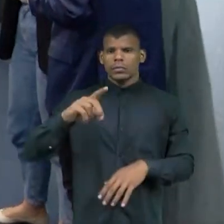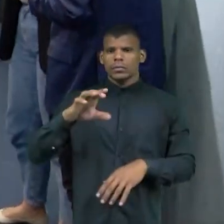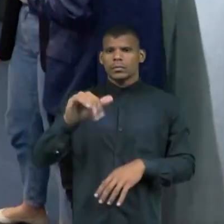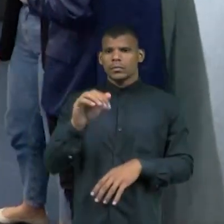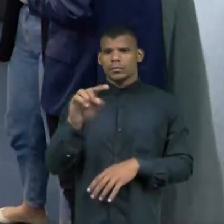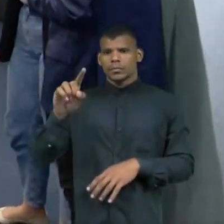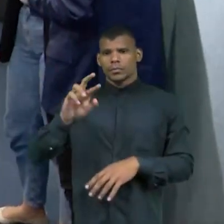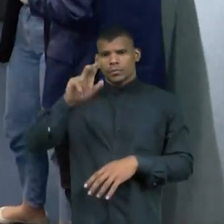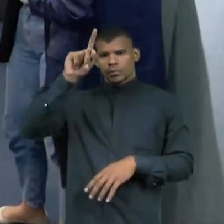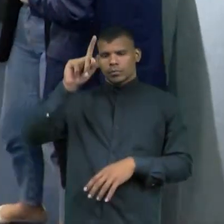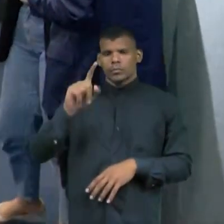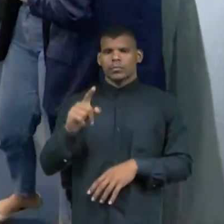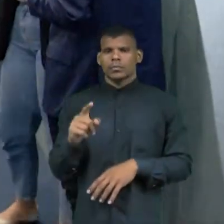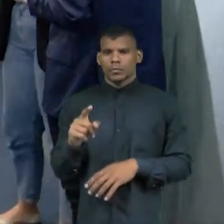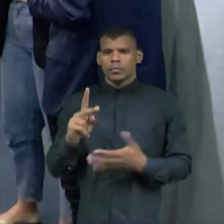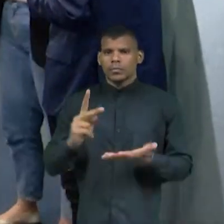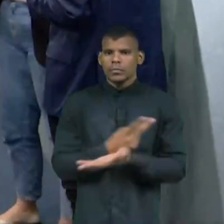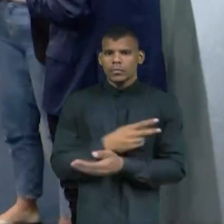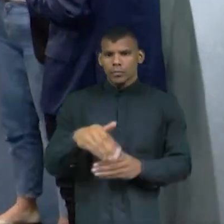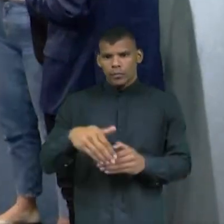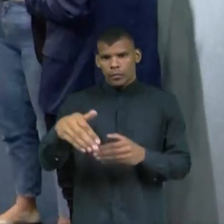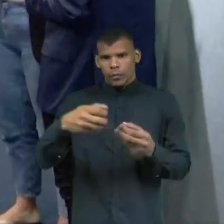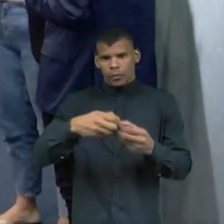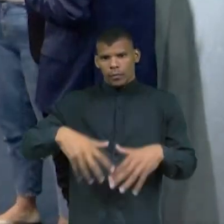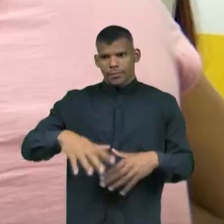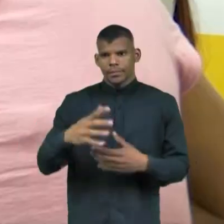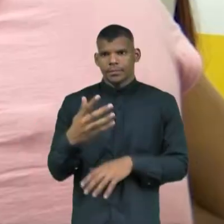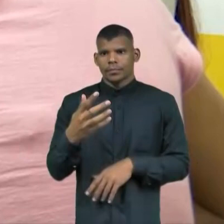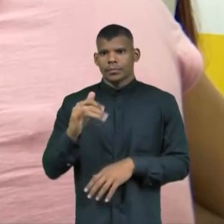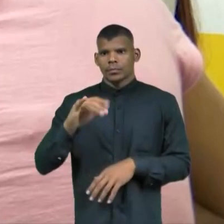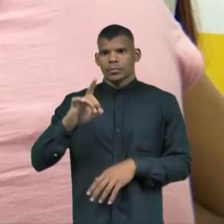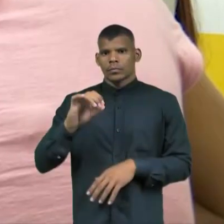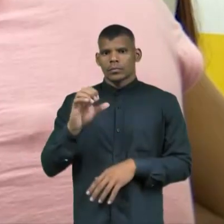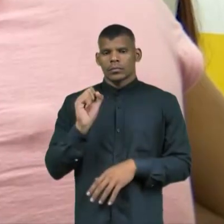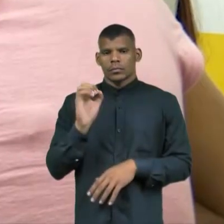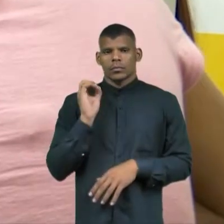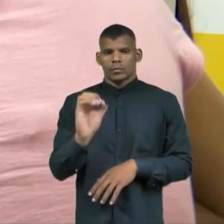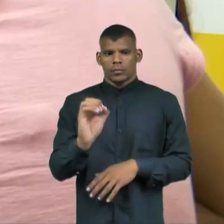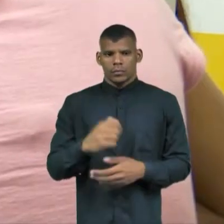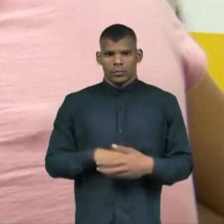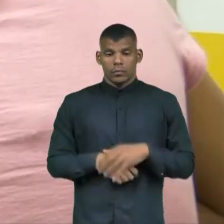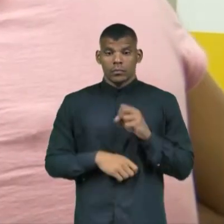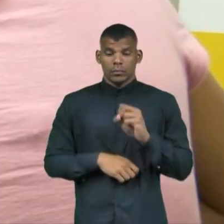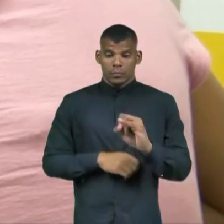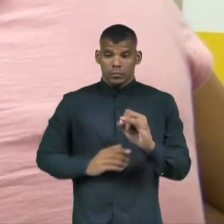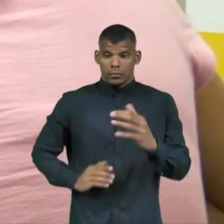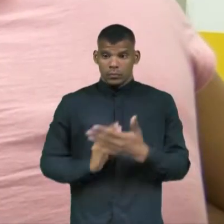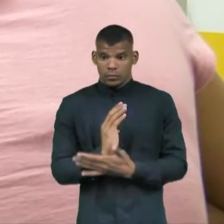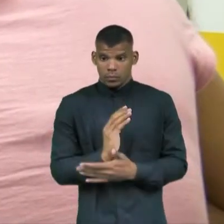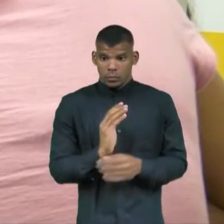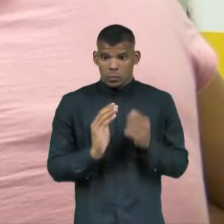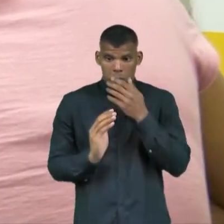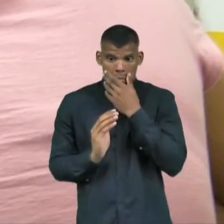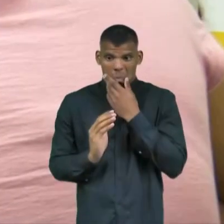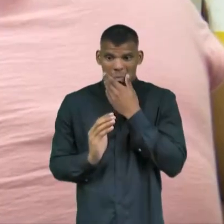má fé, que acaba prejudicando e explorando os idosos. Caso aprovada, o descumprimento